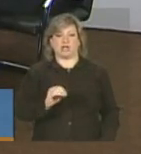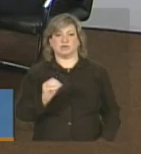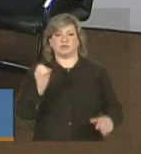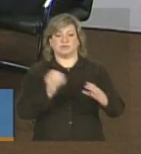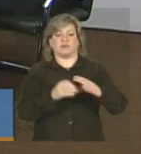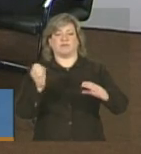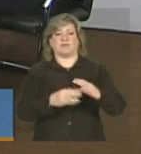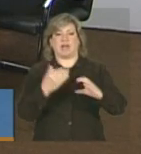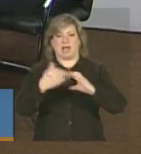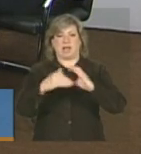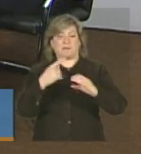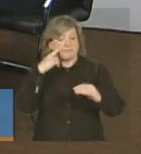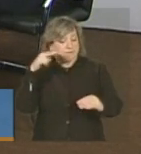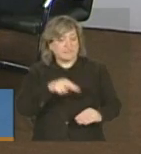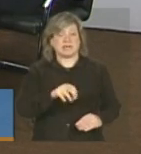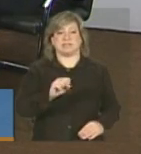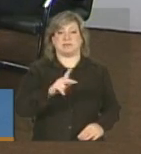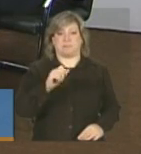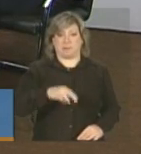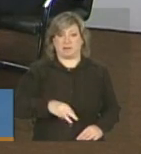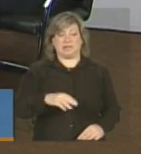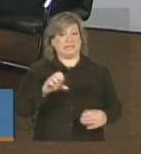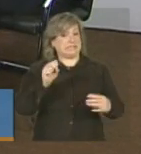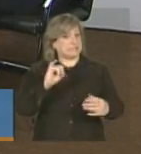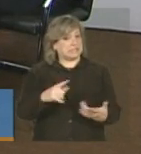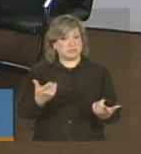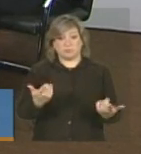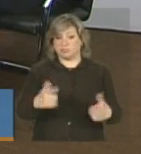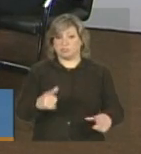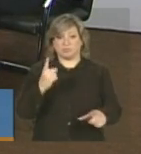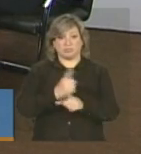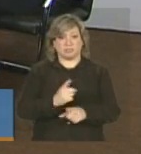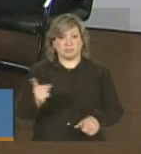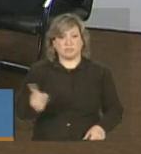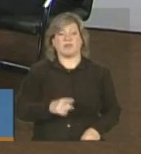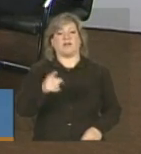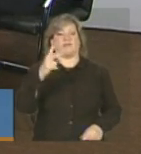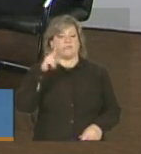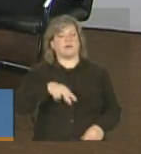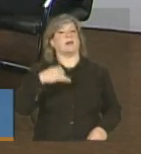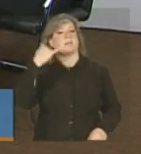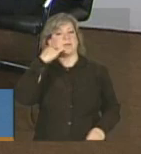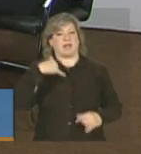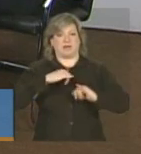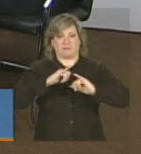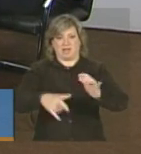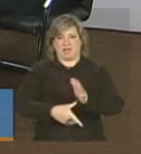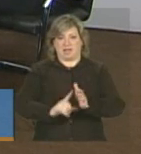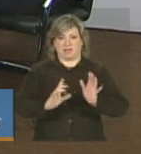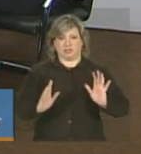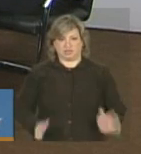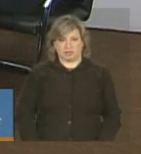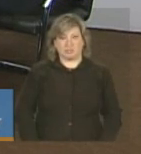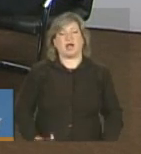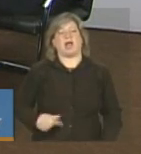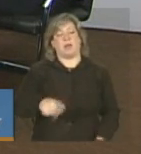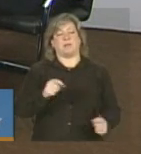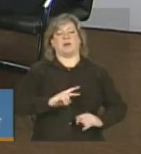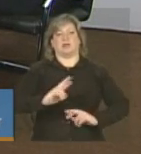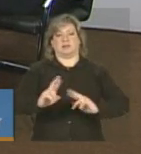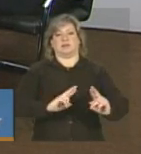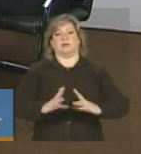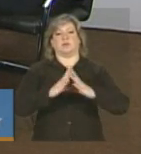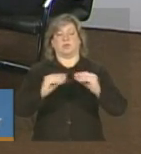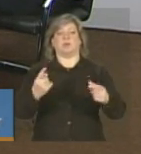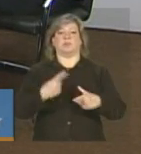e procure o e-mail. Se em último caso não encontrou, ligue nos telefones que eu já dei, que a gente pode